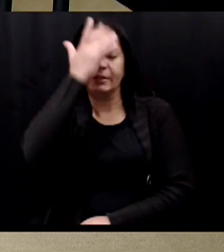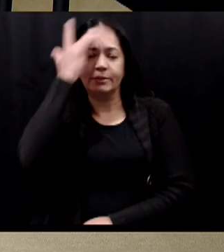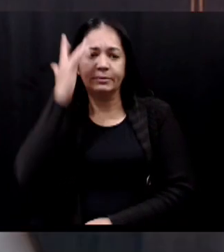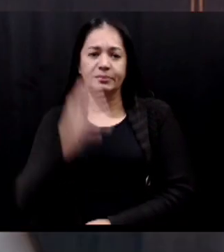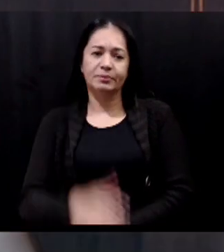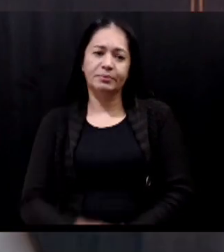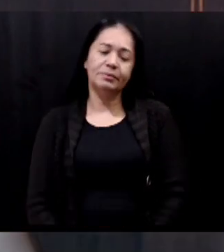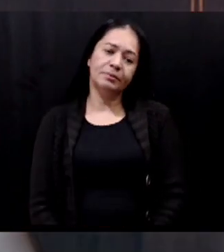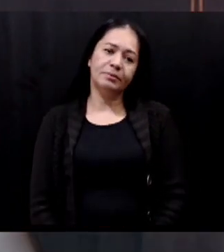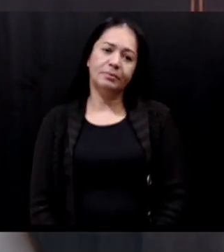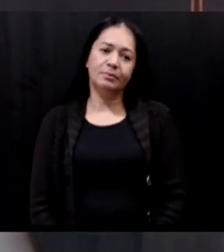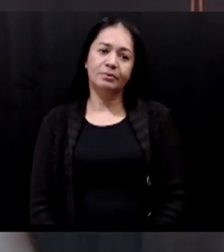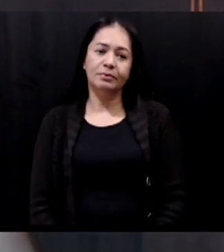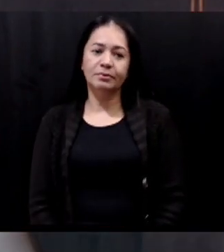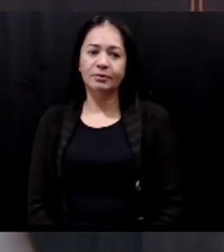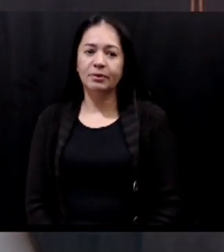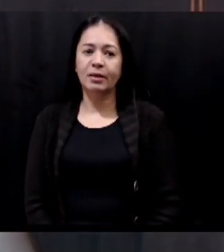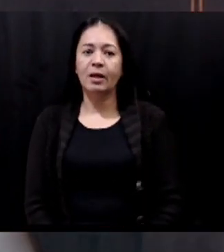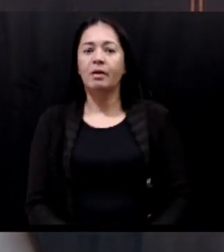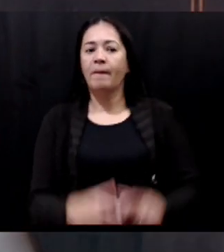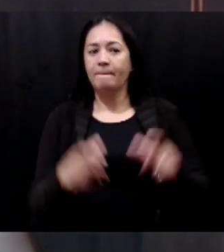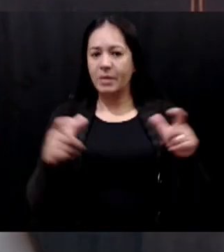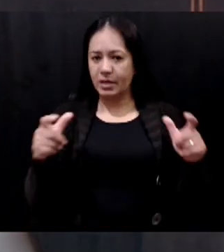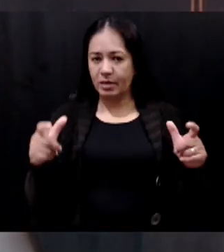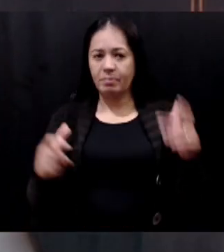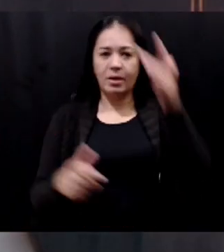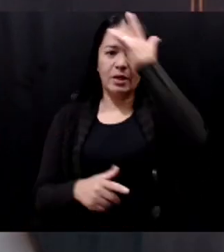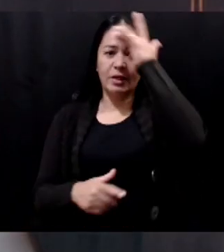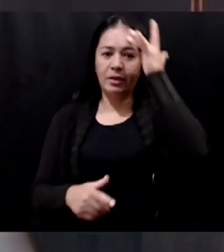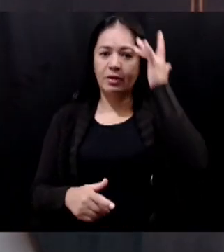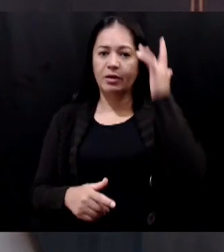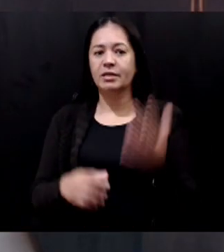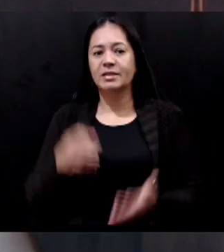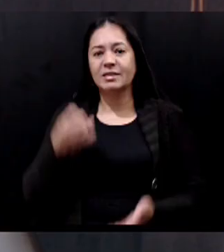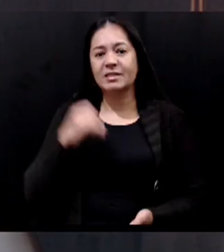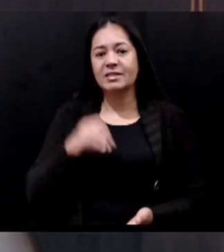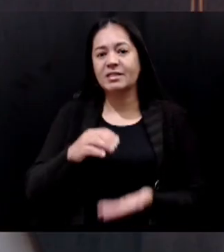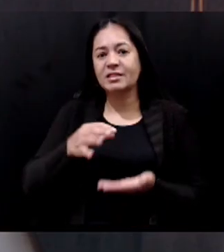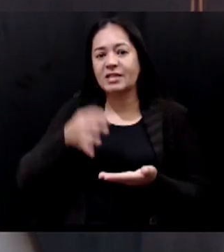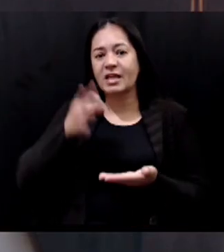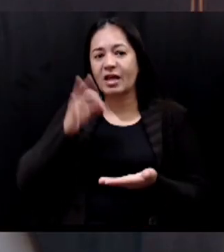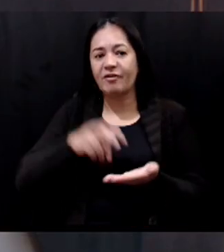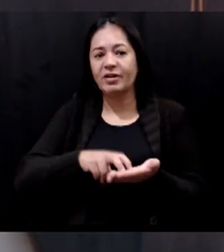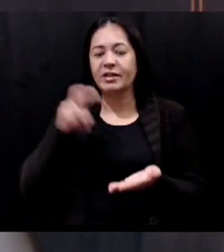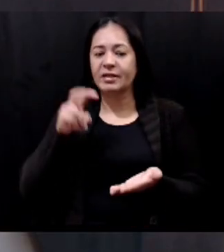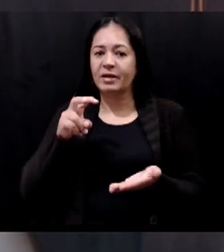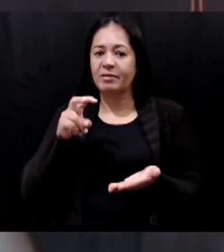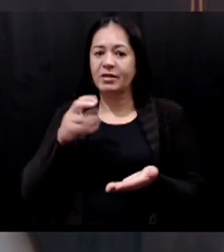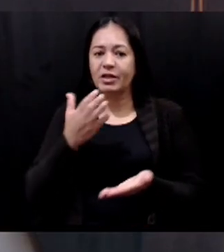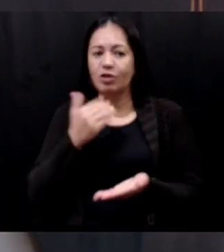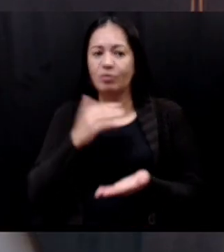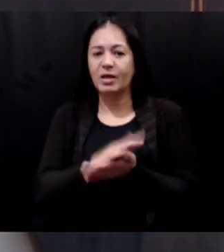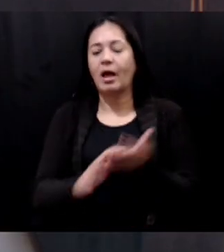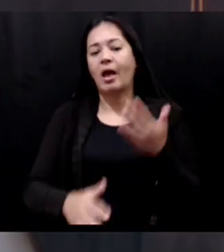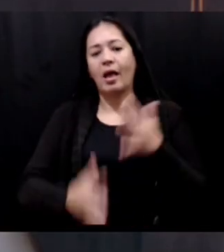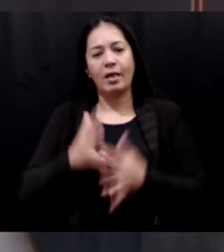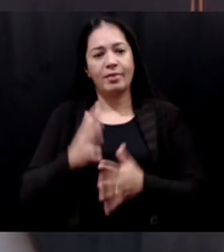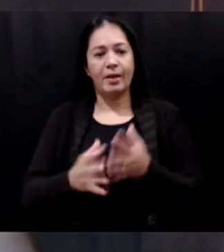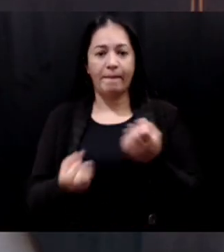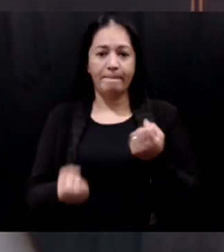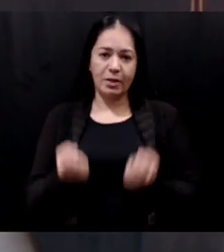a grande maioria das pessoas, pular o café da manhã atrapalha na manutenção do peso. Por que isso